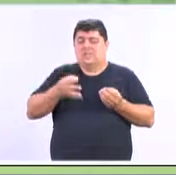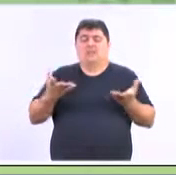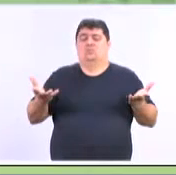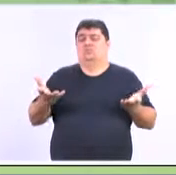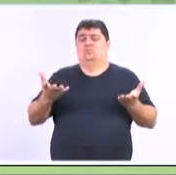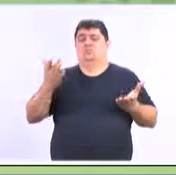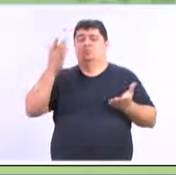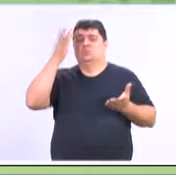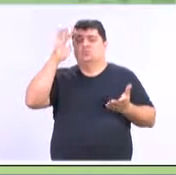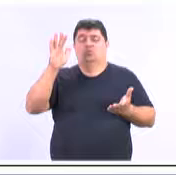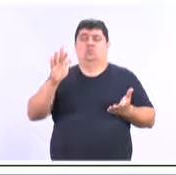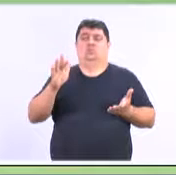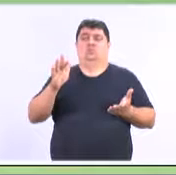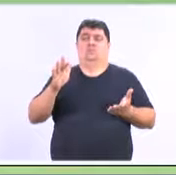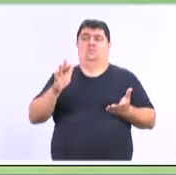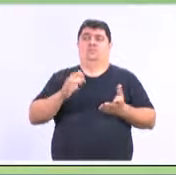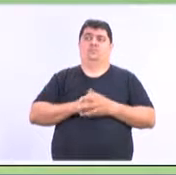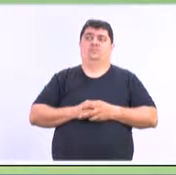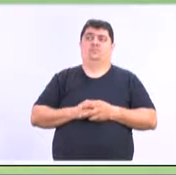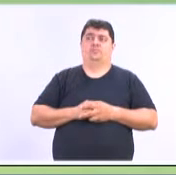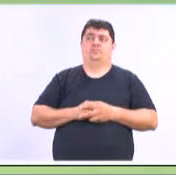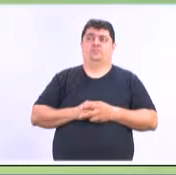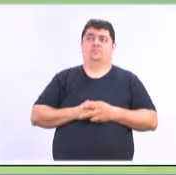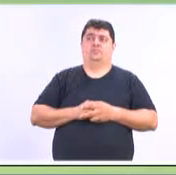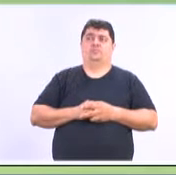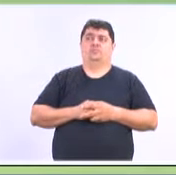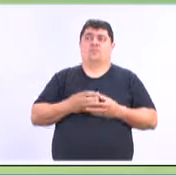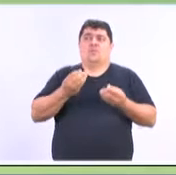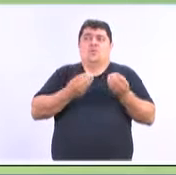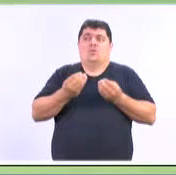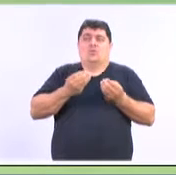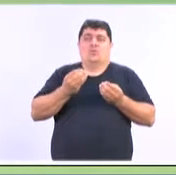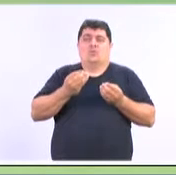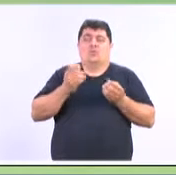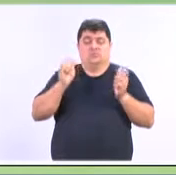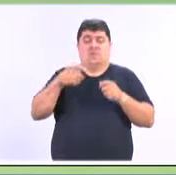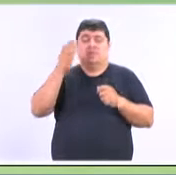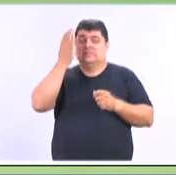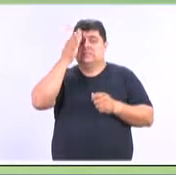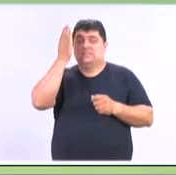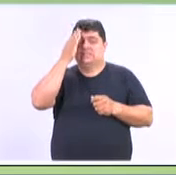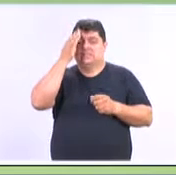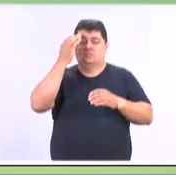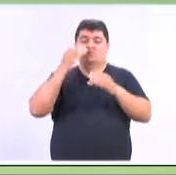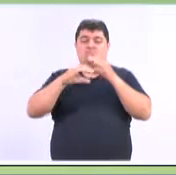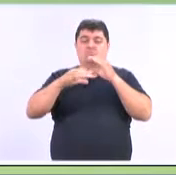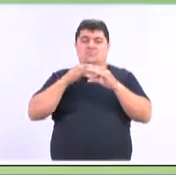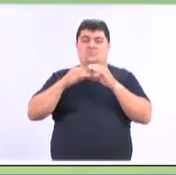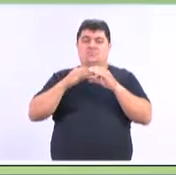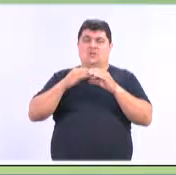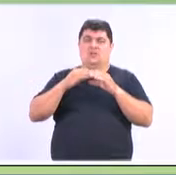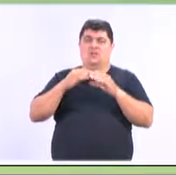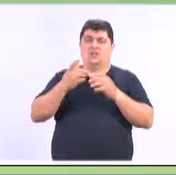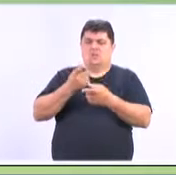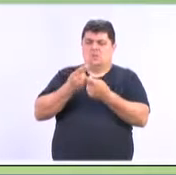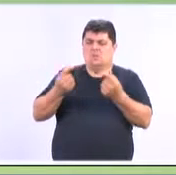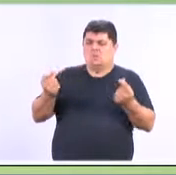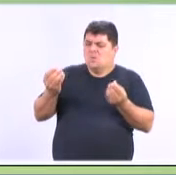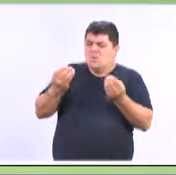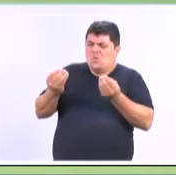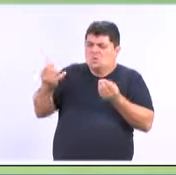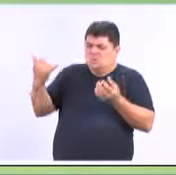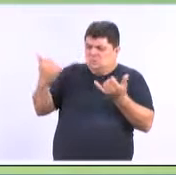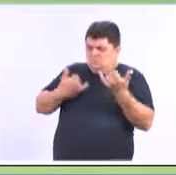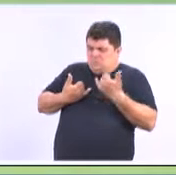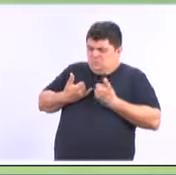decisão? E ainda mais, como entender essa comunicação repassada pelas